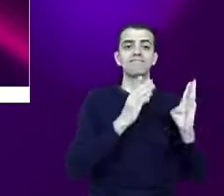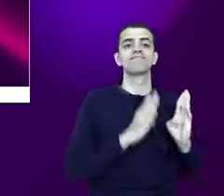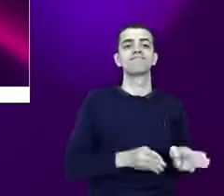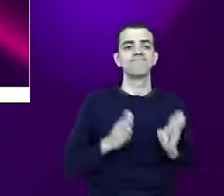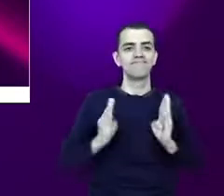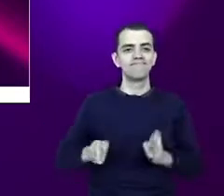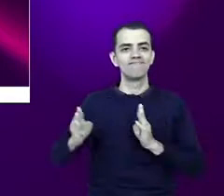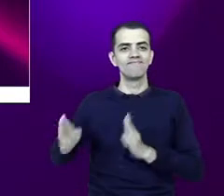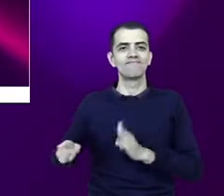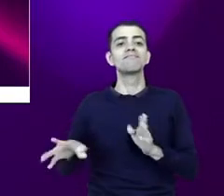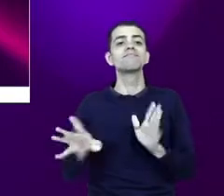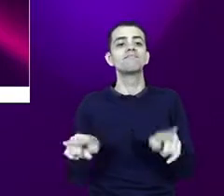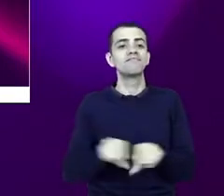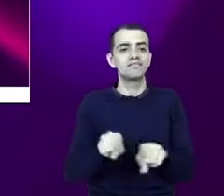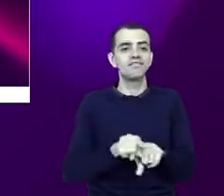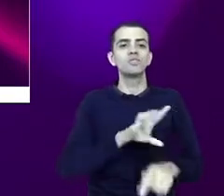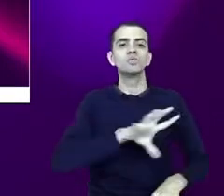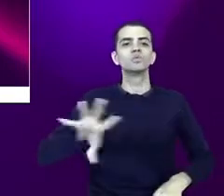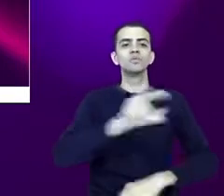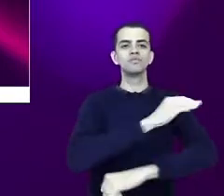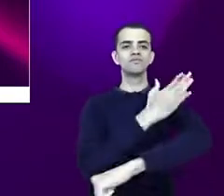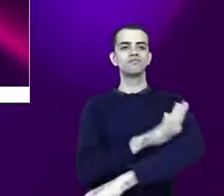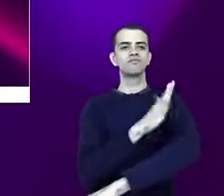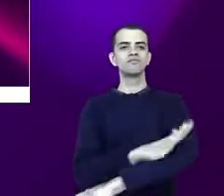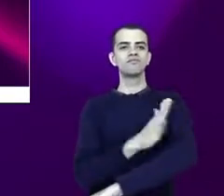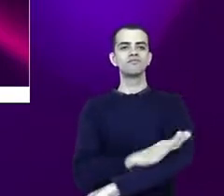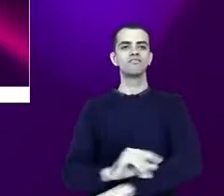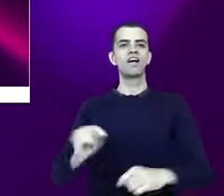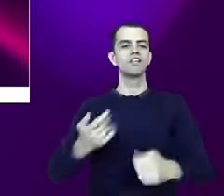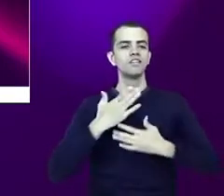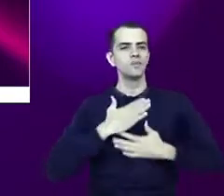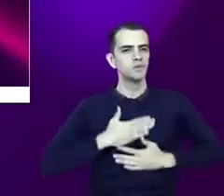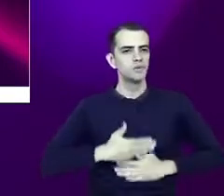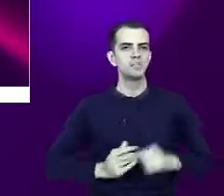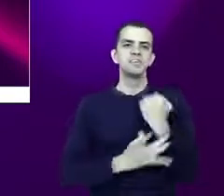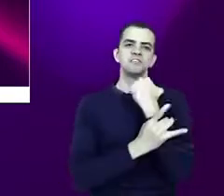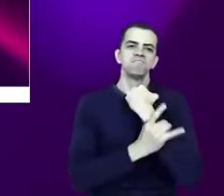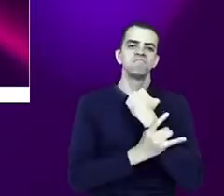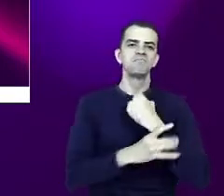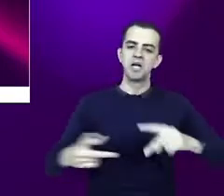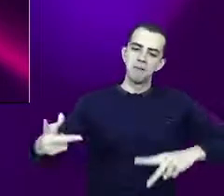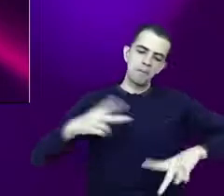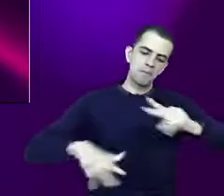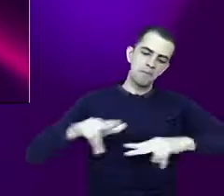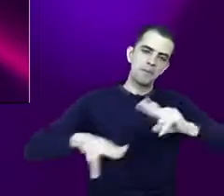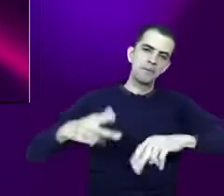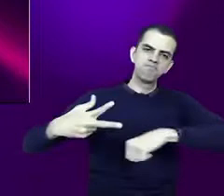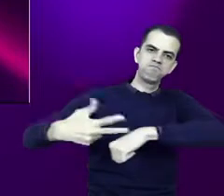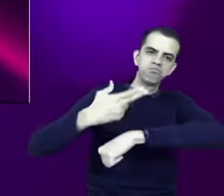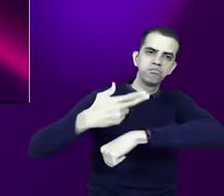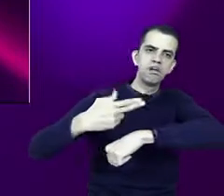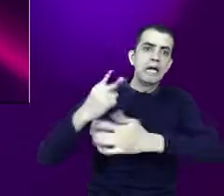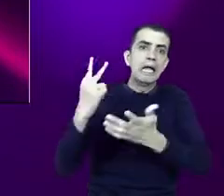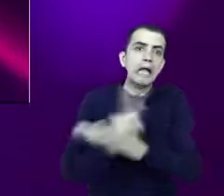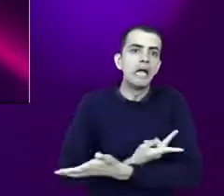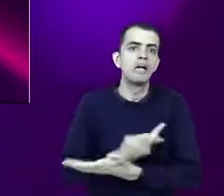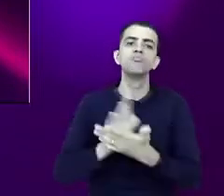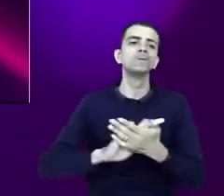mais treinadas para esse procedimento, o que te dá mais conforto para operar e minimiza a chance de um erro.